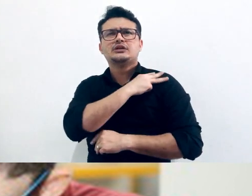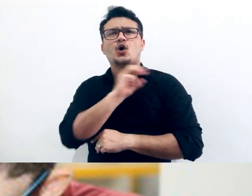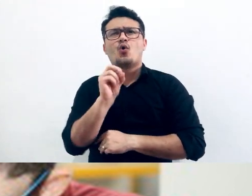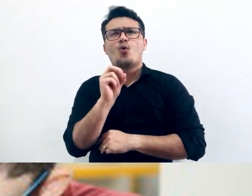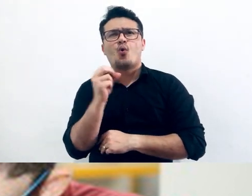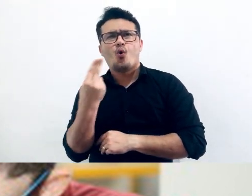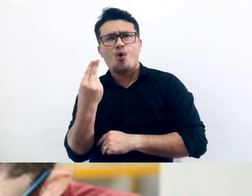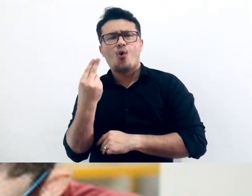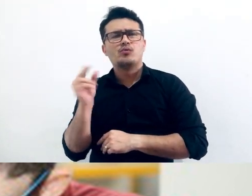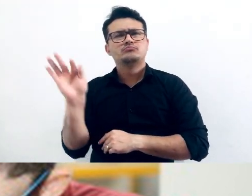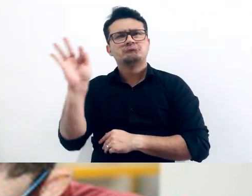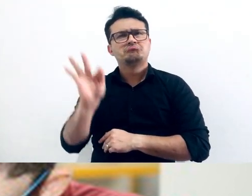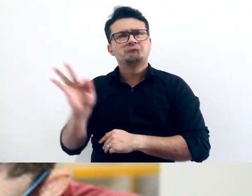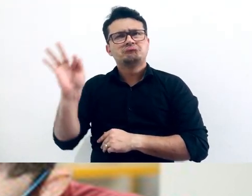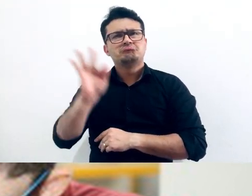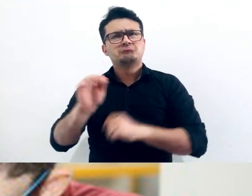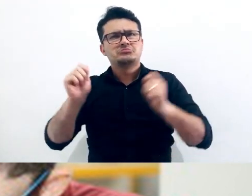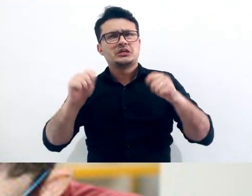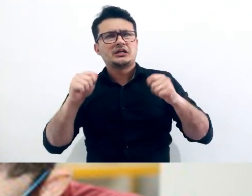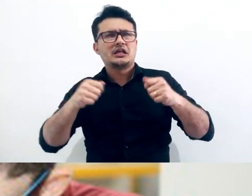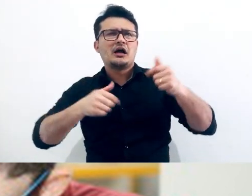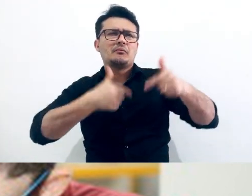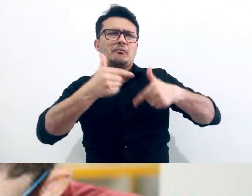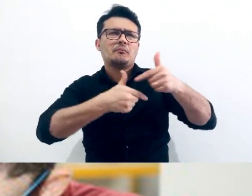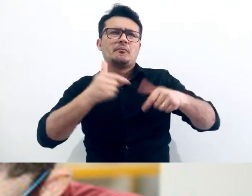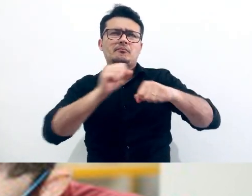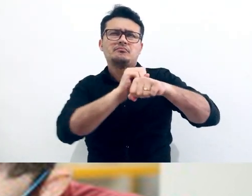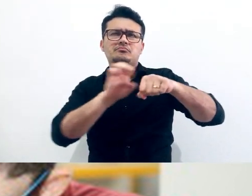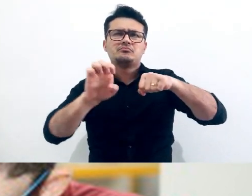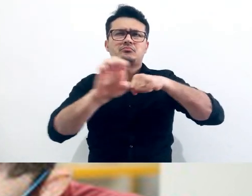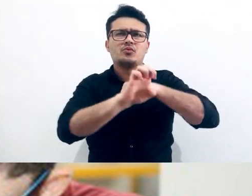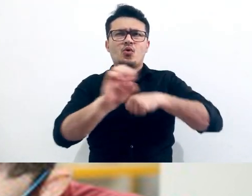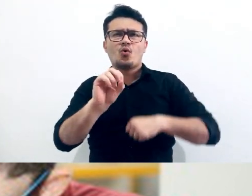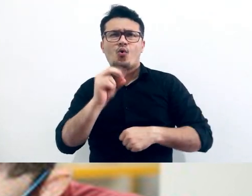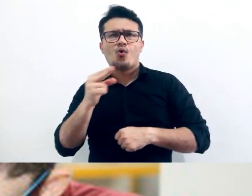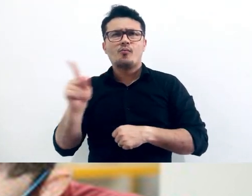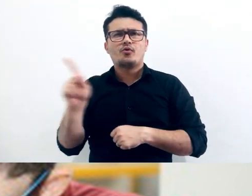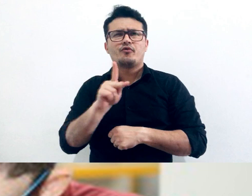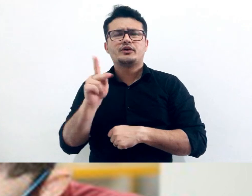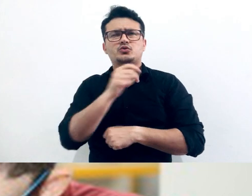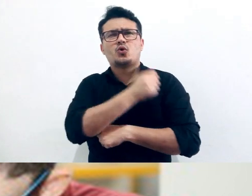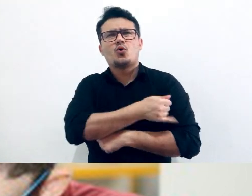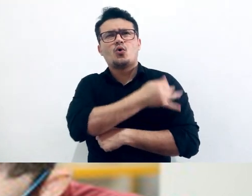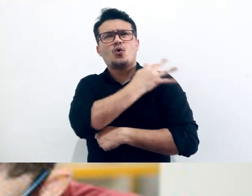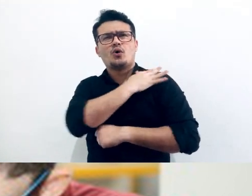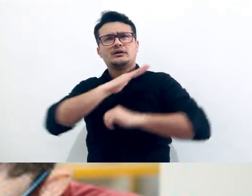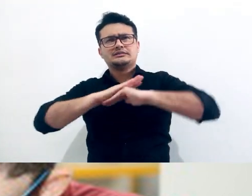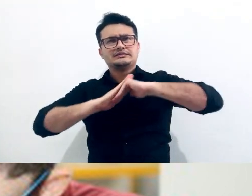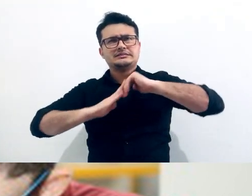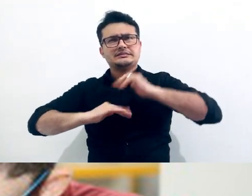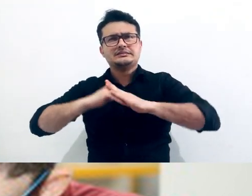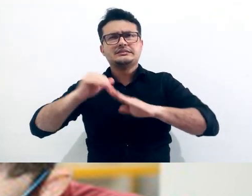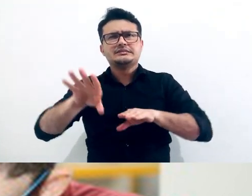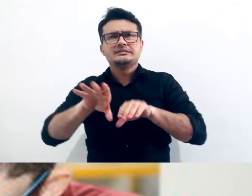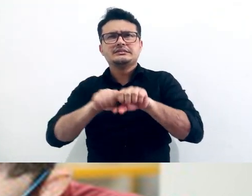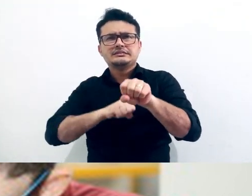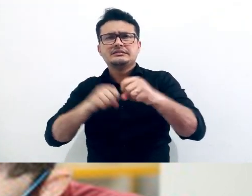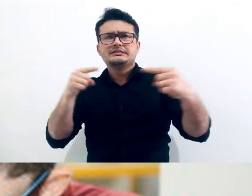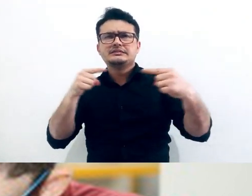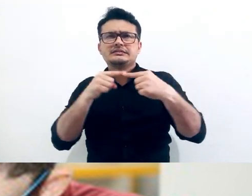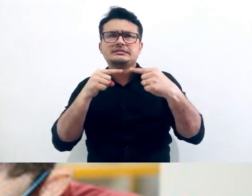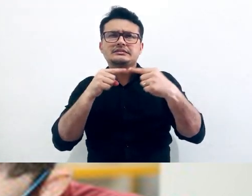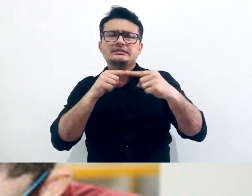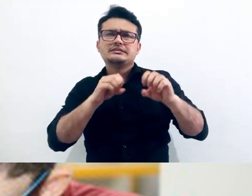com especialização adequada em nível médio ou superior para atendimento especializado, bem como professores do ensino